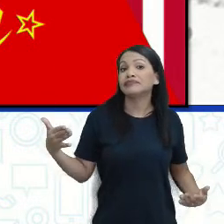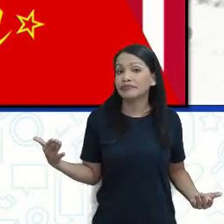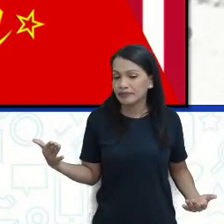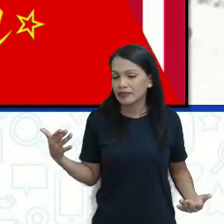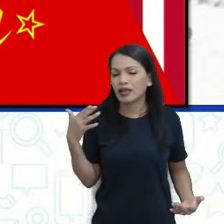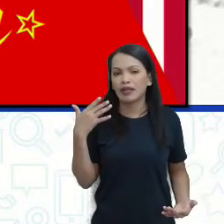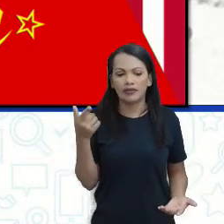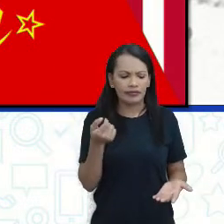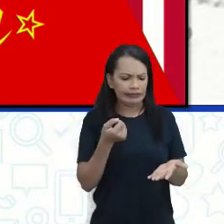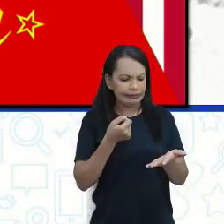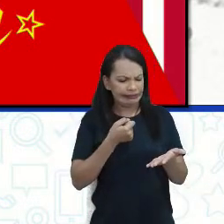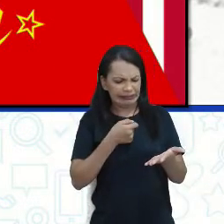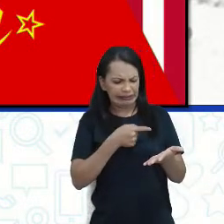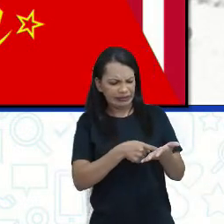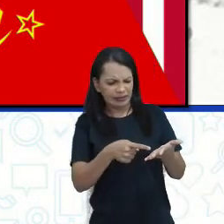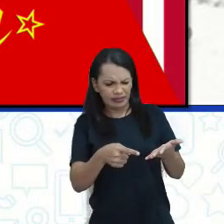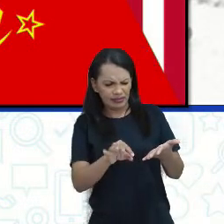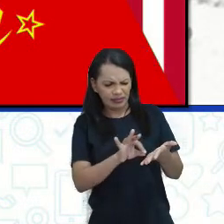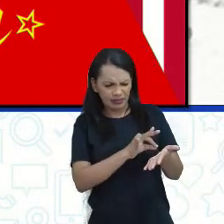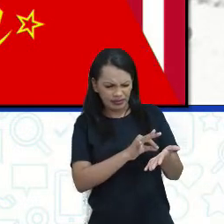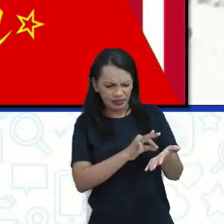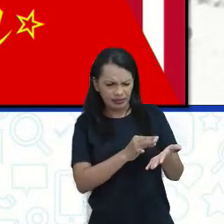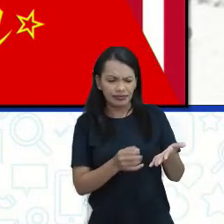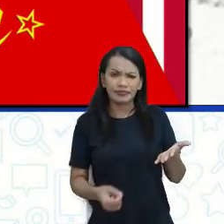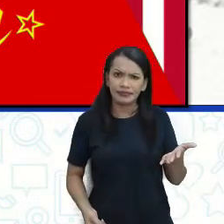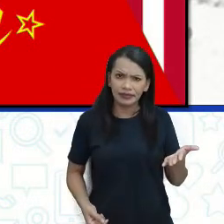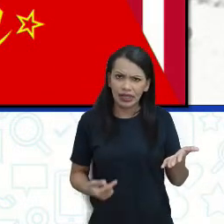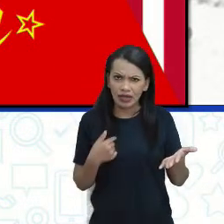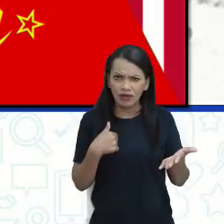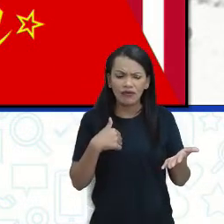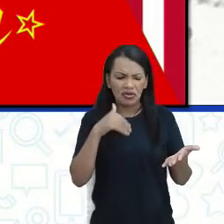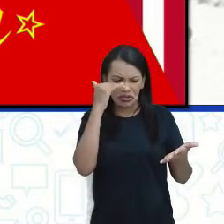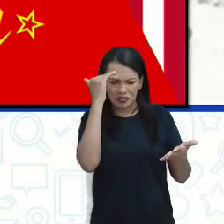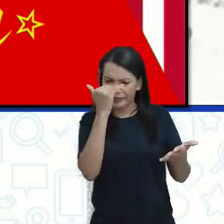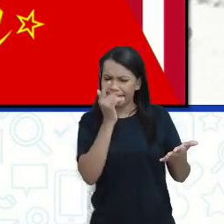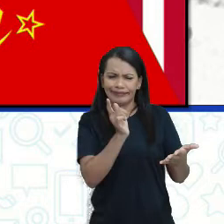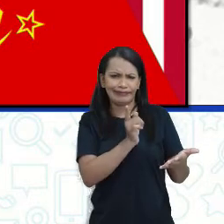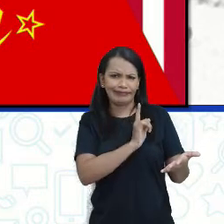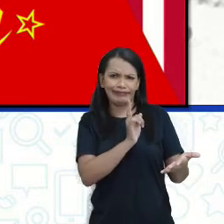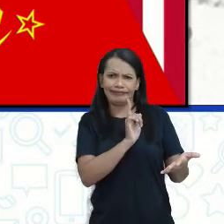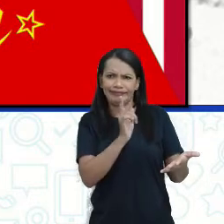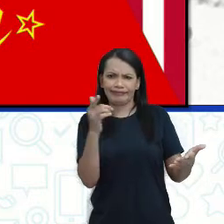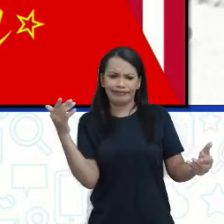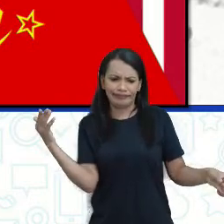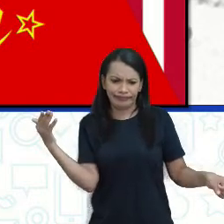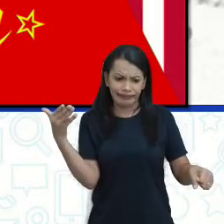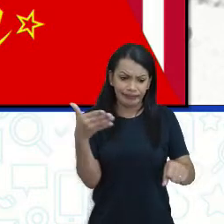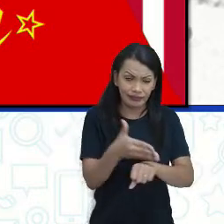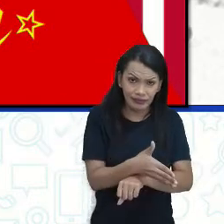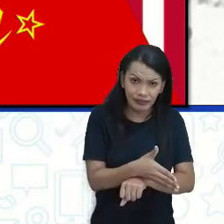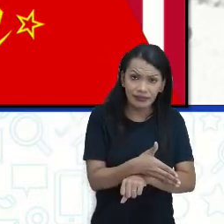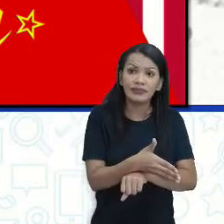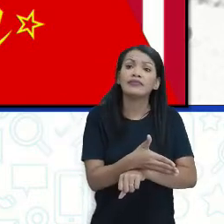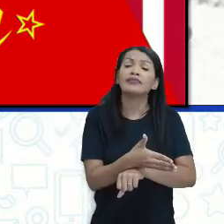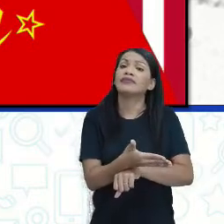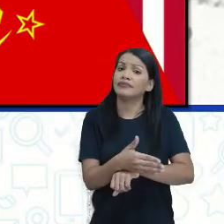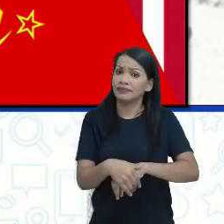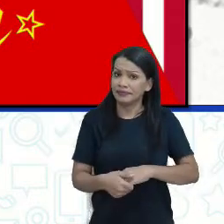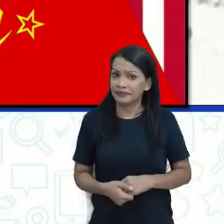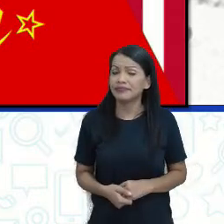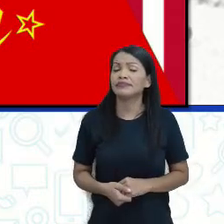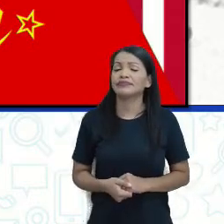aqui, ó, prometeu que não ia atacar a gente, atacou, então vamos revidar. Aí eles entram ao lado, né, dos